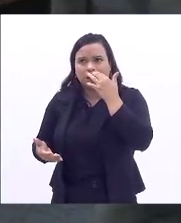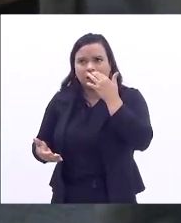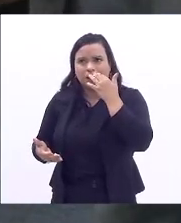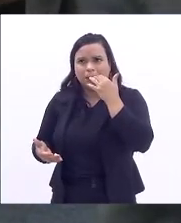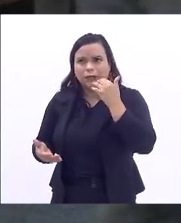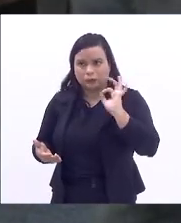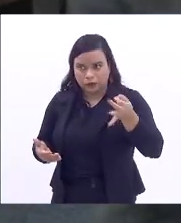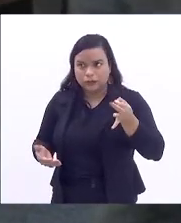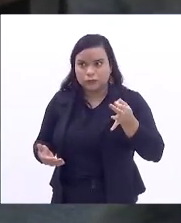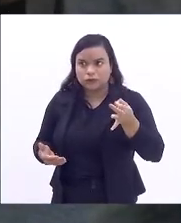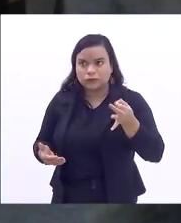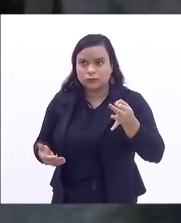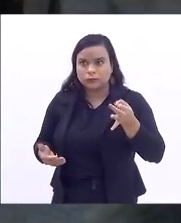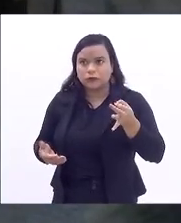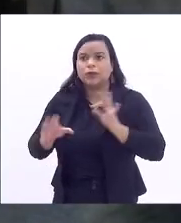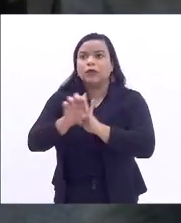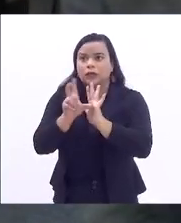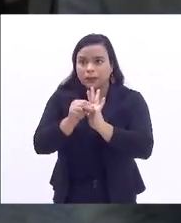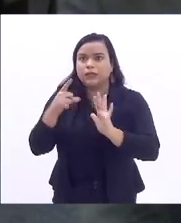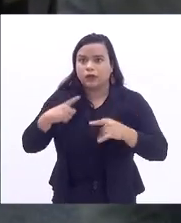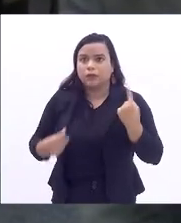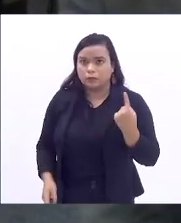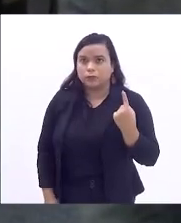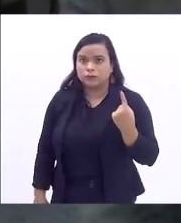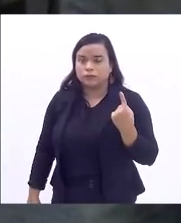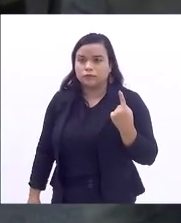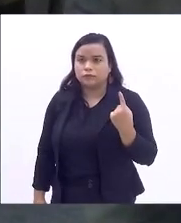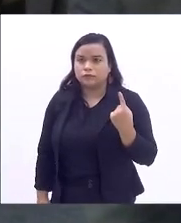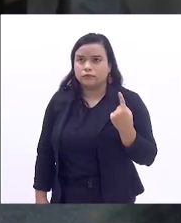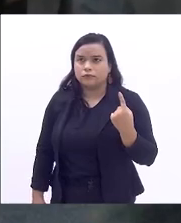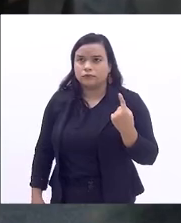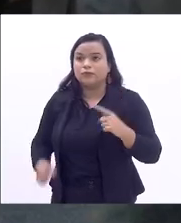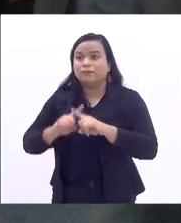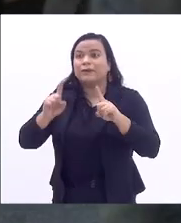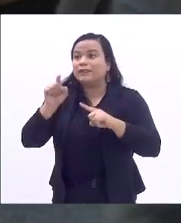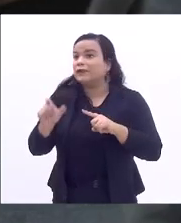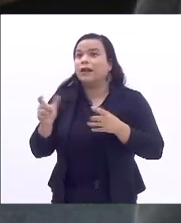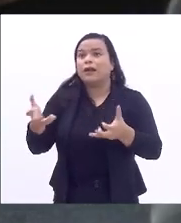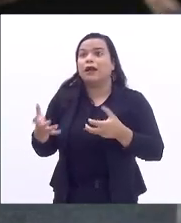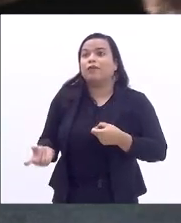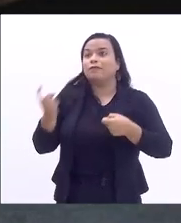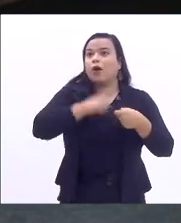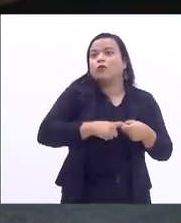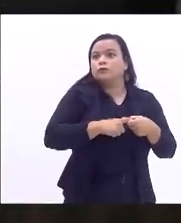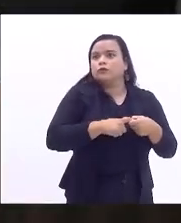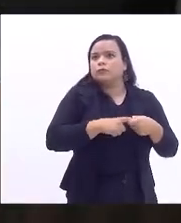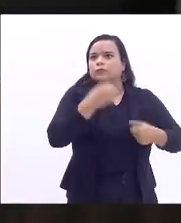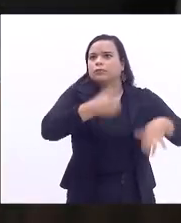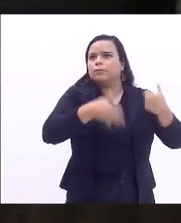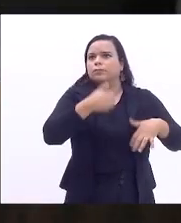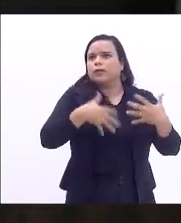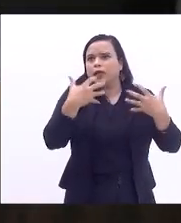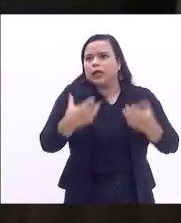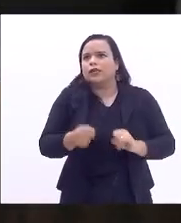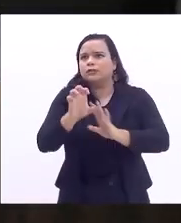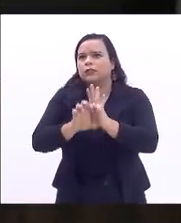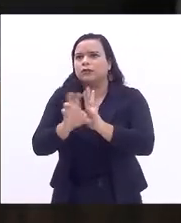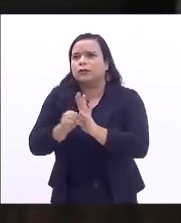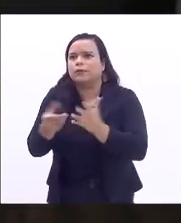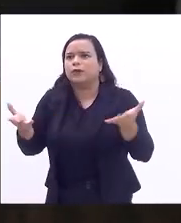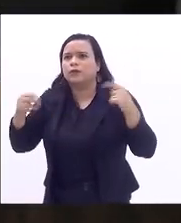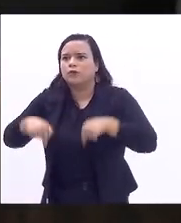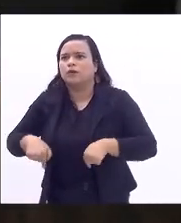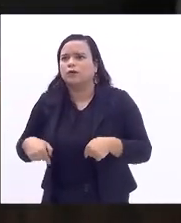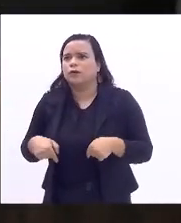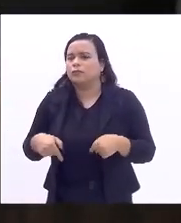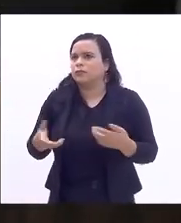e não é tem emenda e também não quer que ela retorna ao estado anterior EA capital emendar ela hoje agora